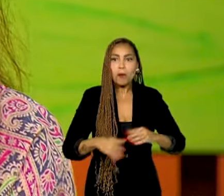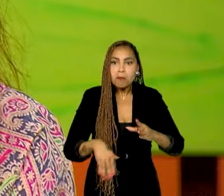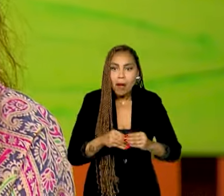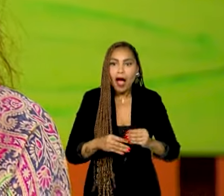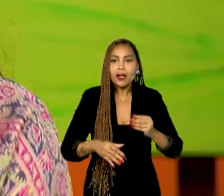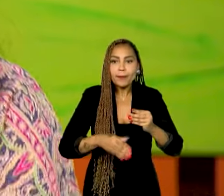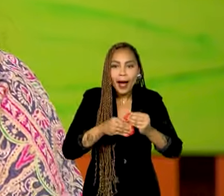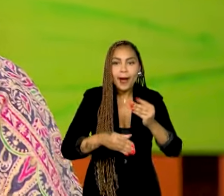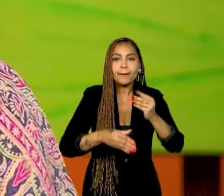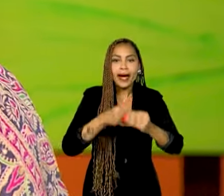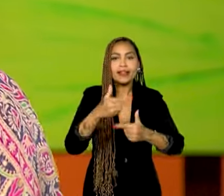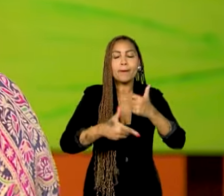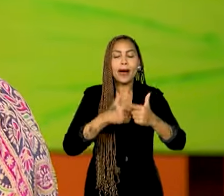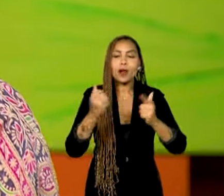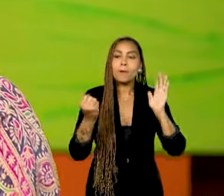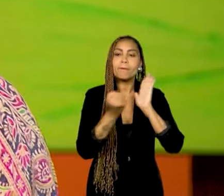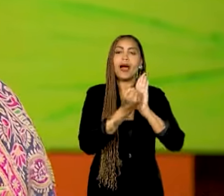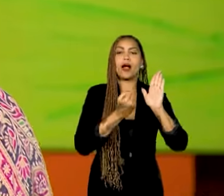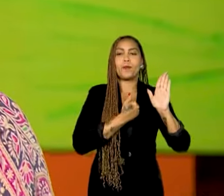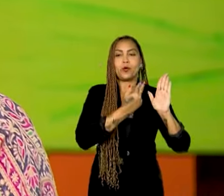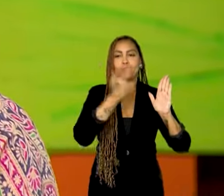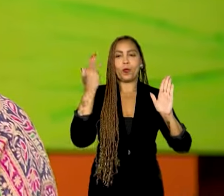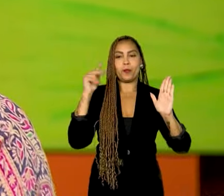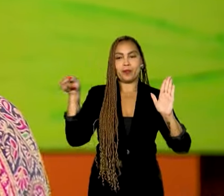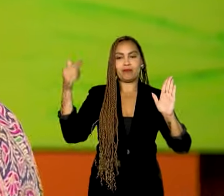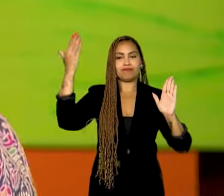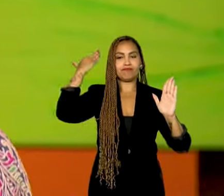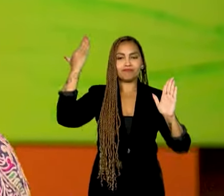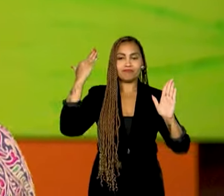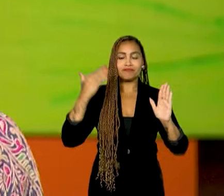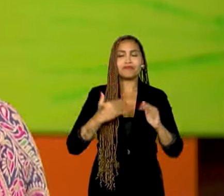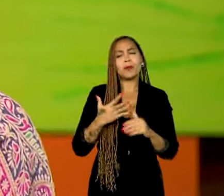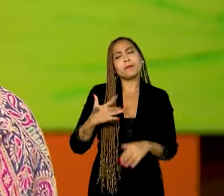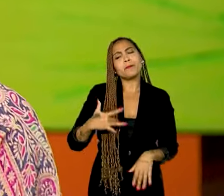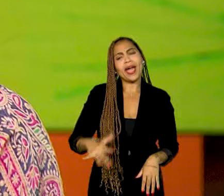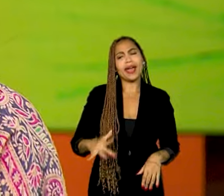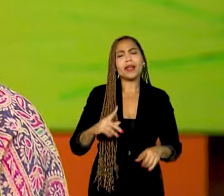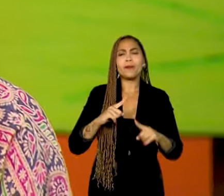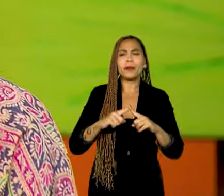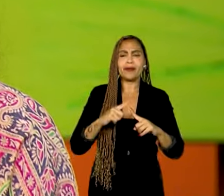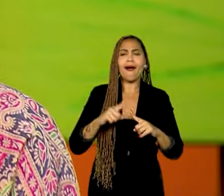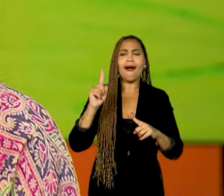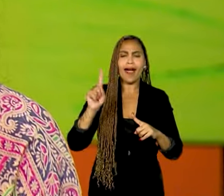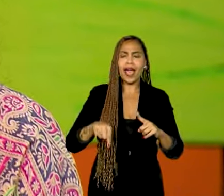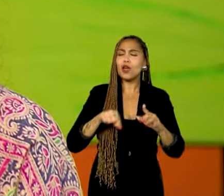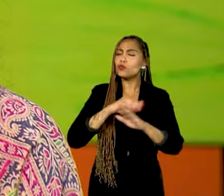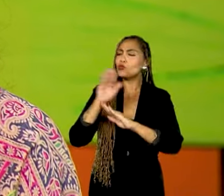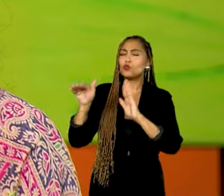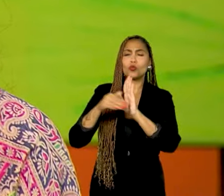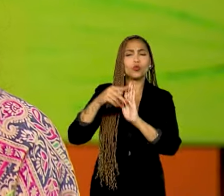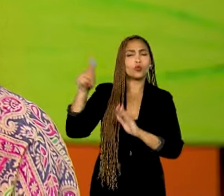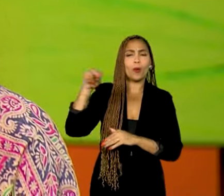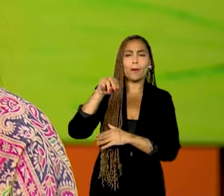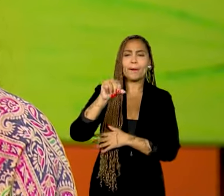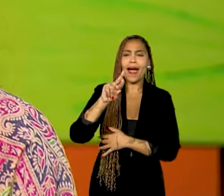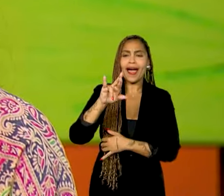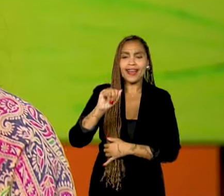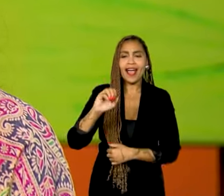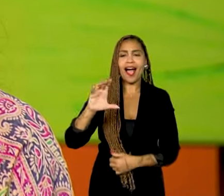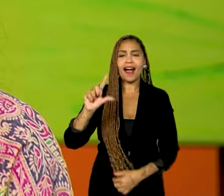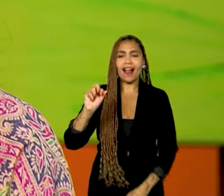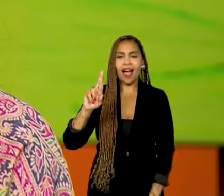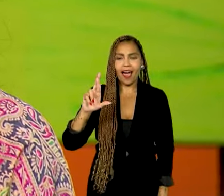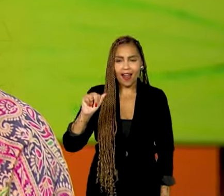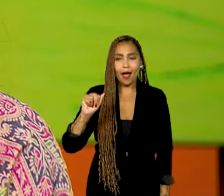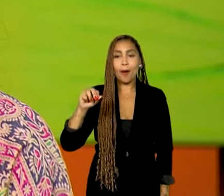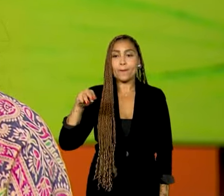fixar também claro, o nome. Claro. E você poder, cara, é uma pena. Porque eu queria muito ter concluído toda a obra da Maria Clara Machado em audiobook.